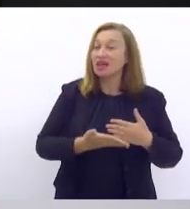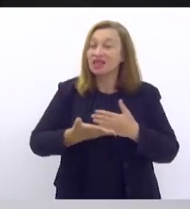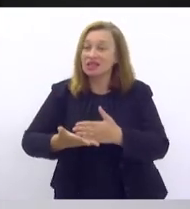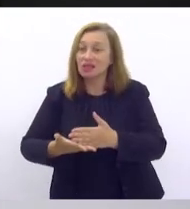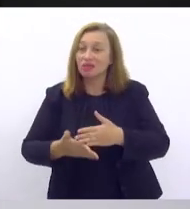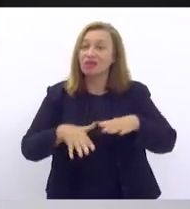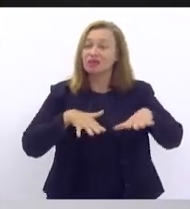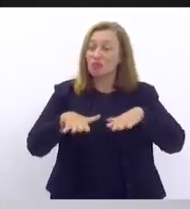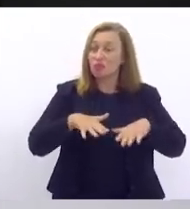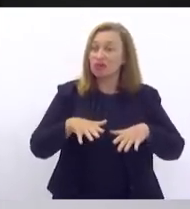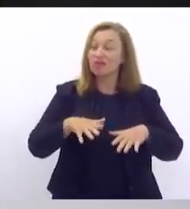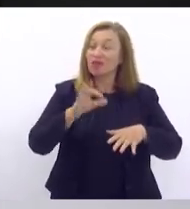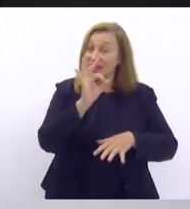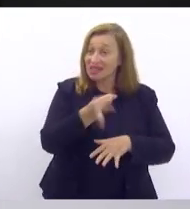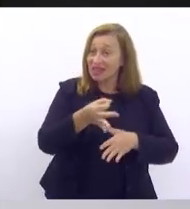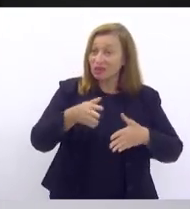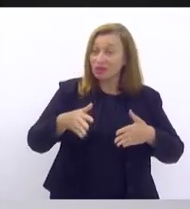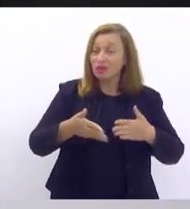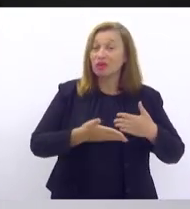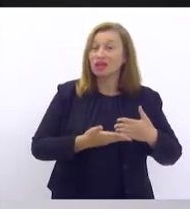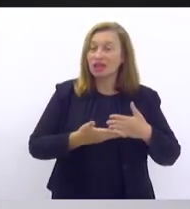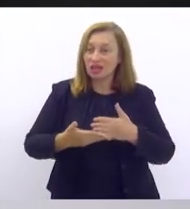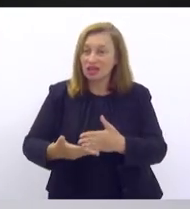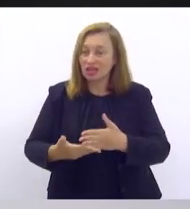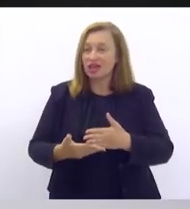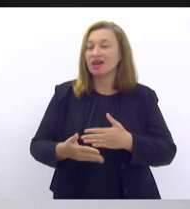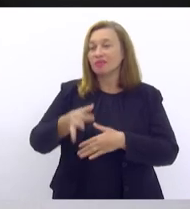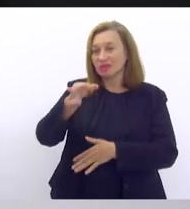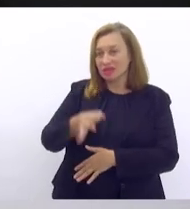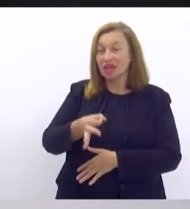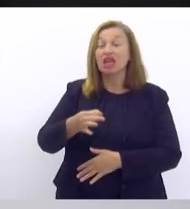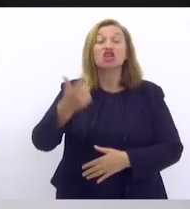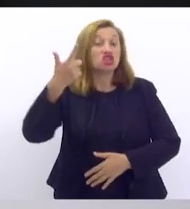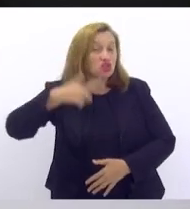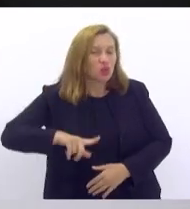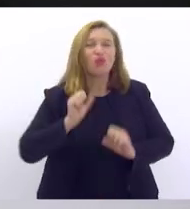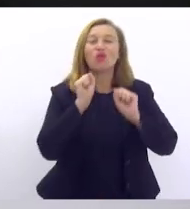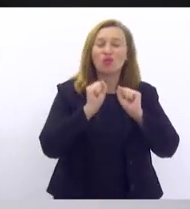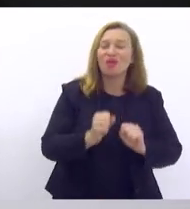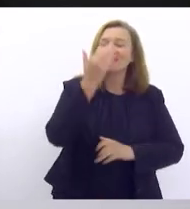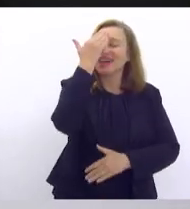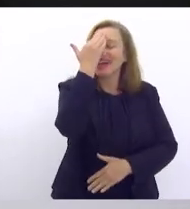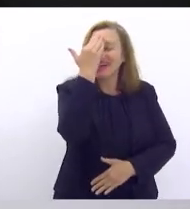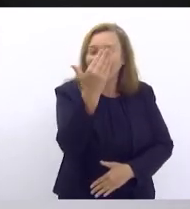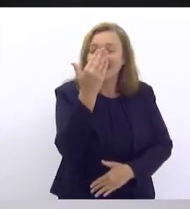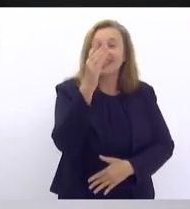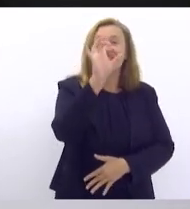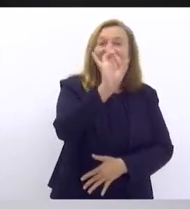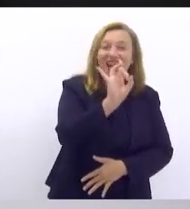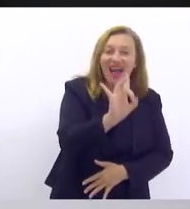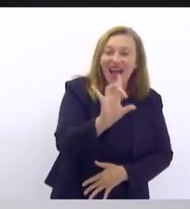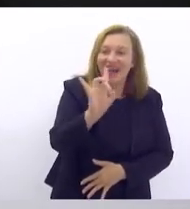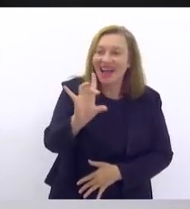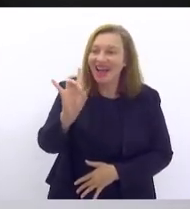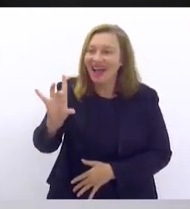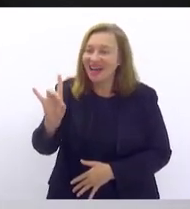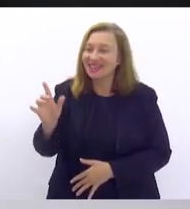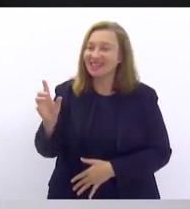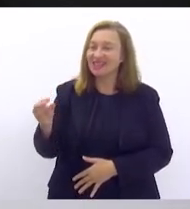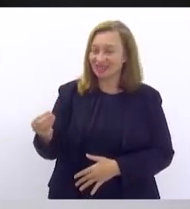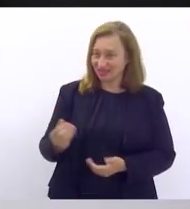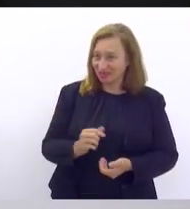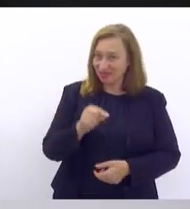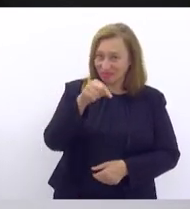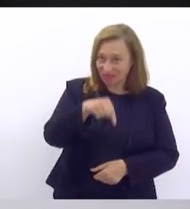dar de fato a melhor direção. Então, mais uma vez, eu só posso agradecer a cada movimento que hoje estamos